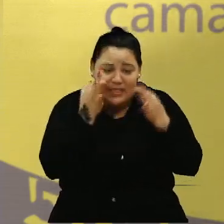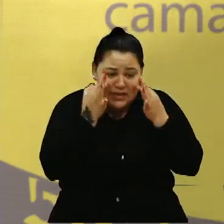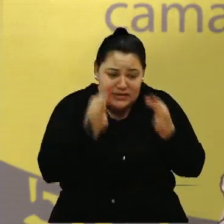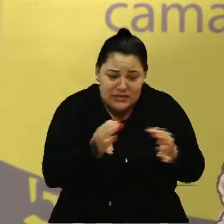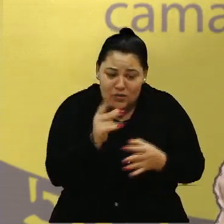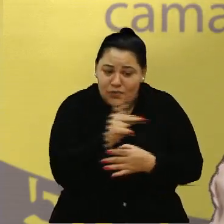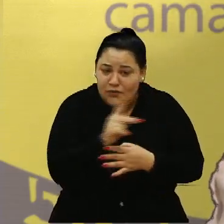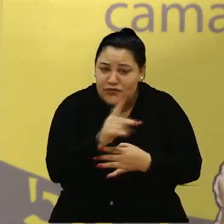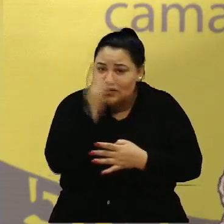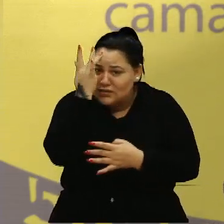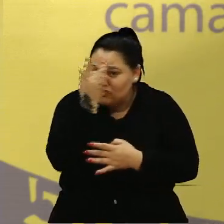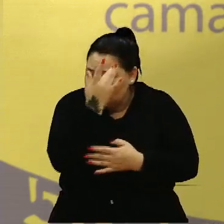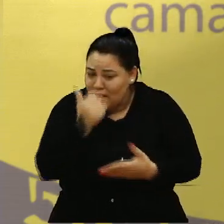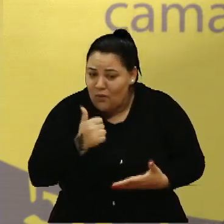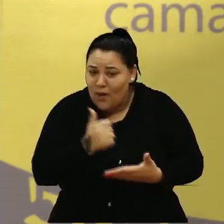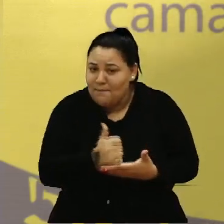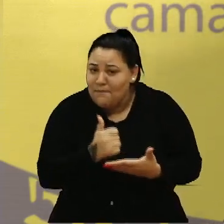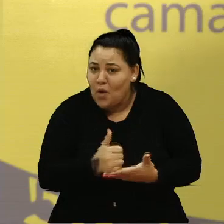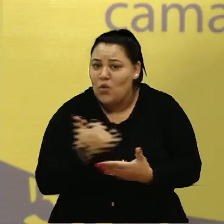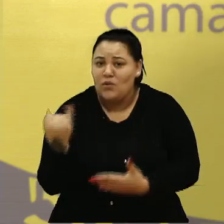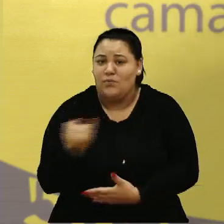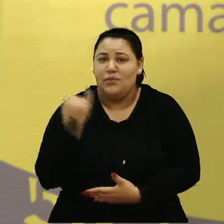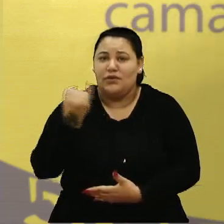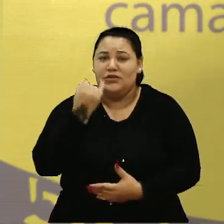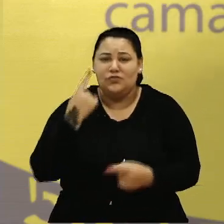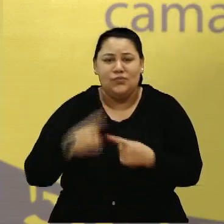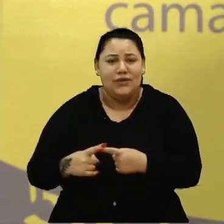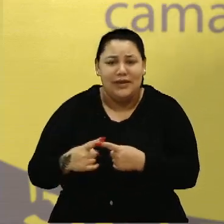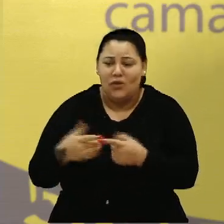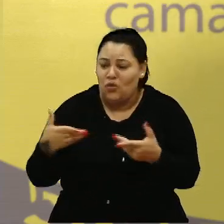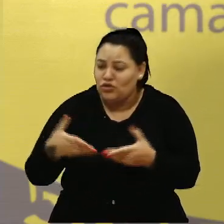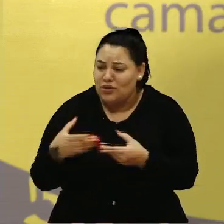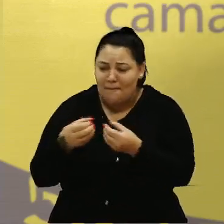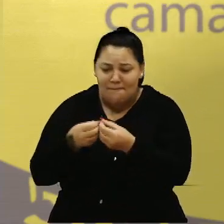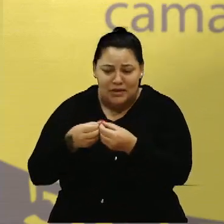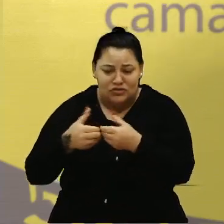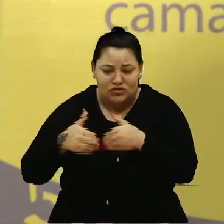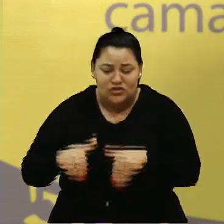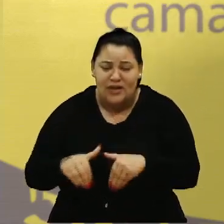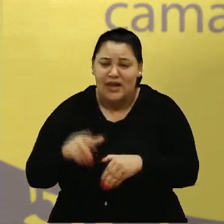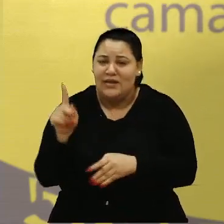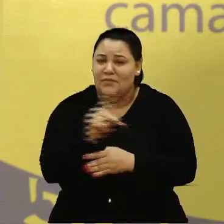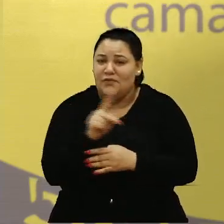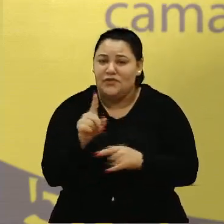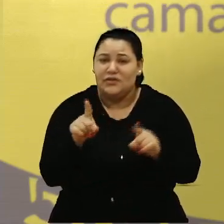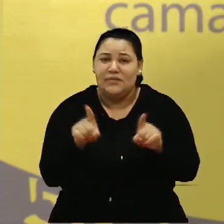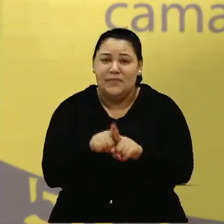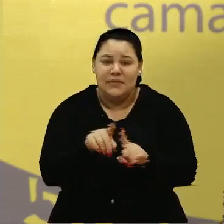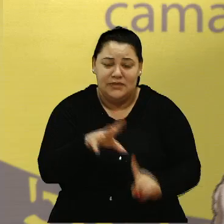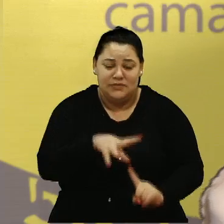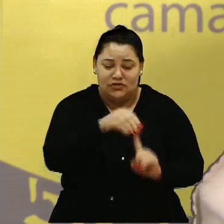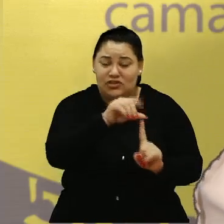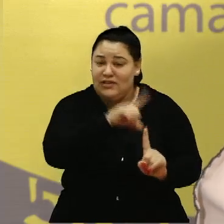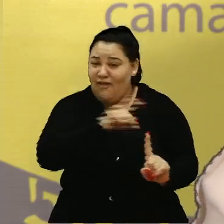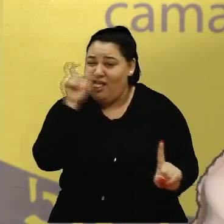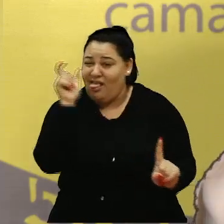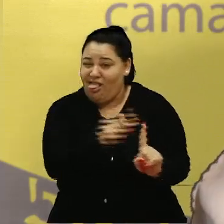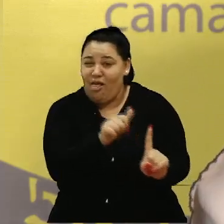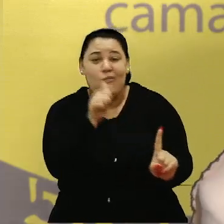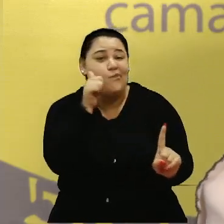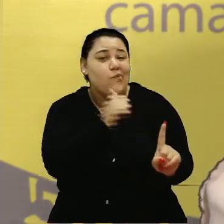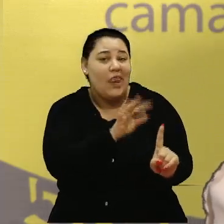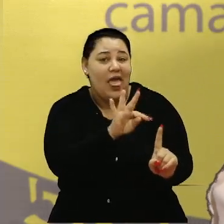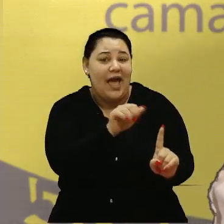na saúde mental, que está tão abalada, né, a questão das professoras. Inclusive tivemos o ataque à professora ali no